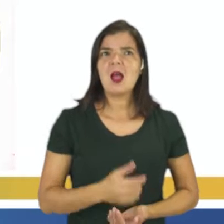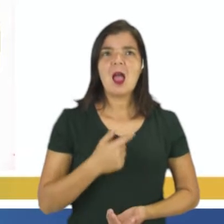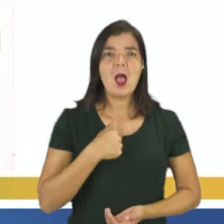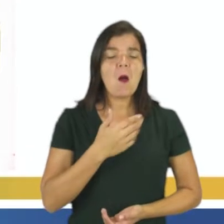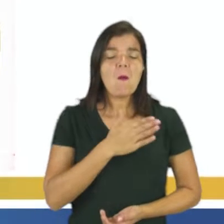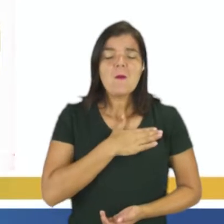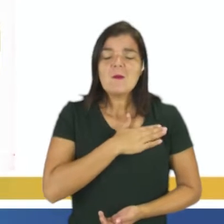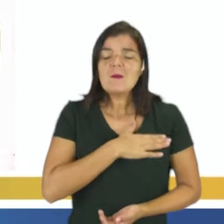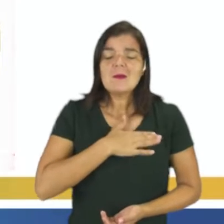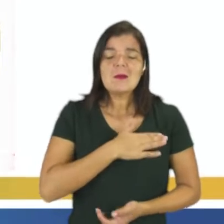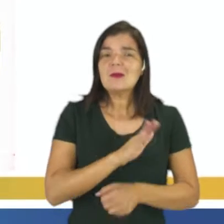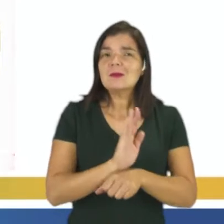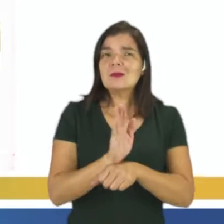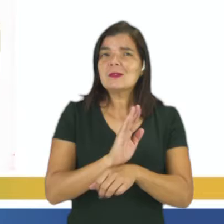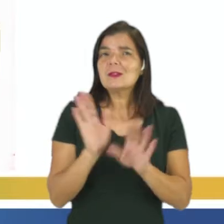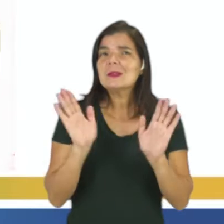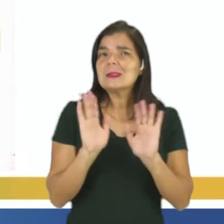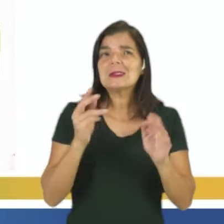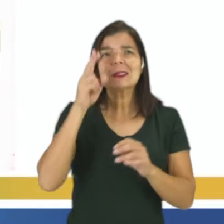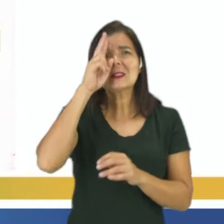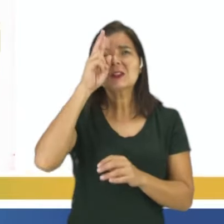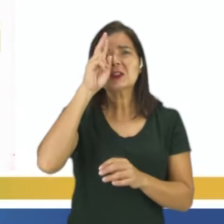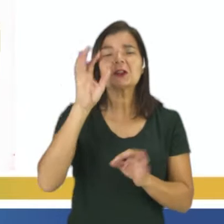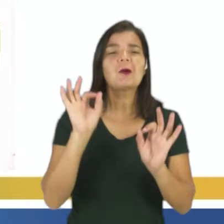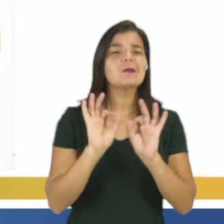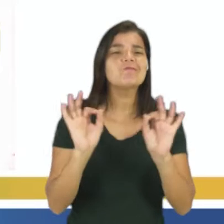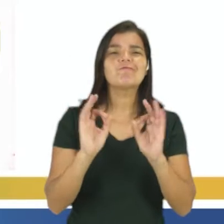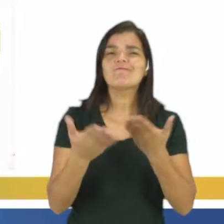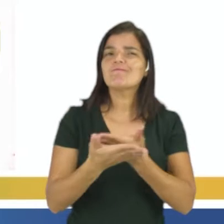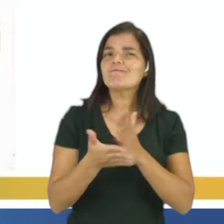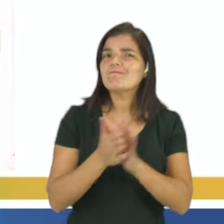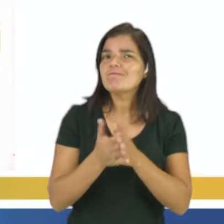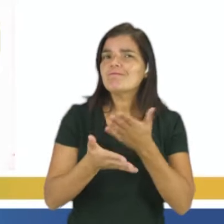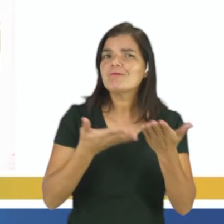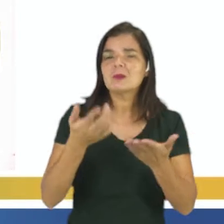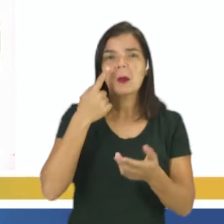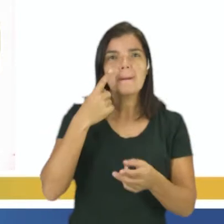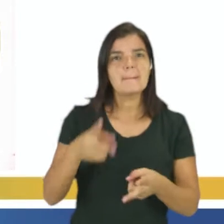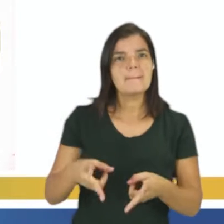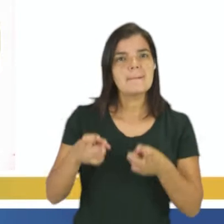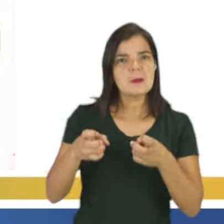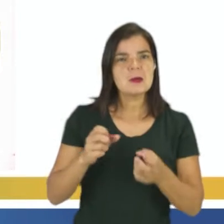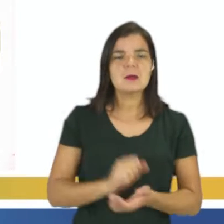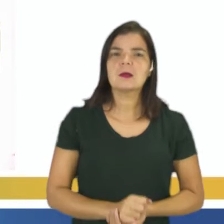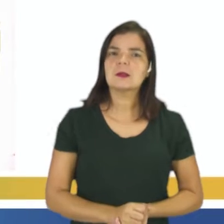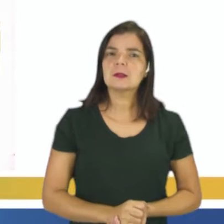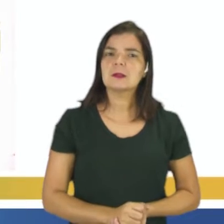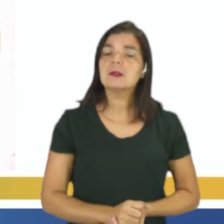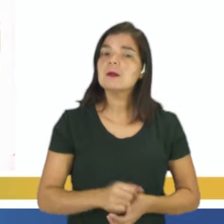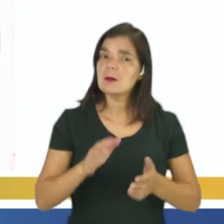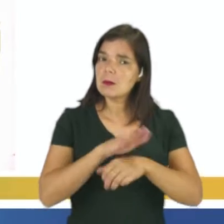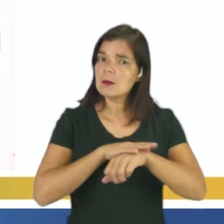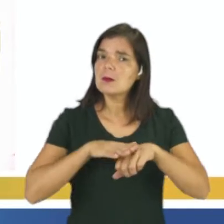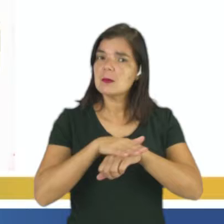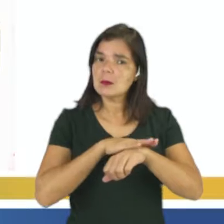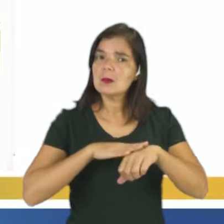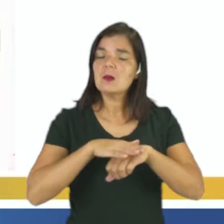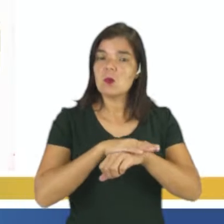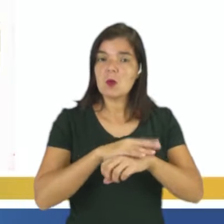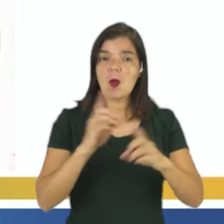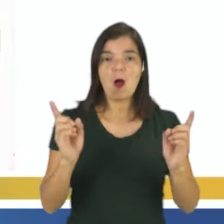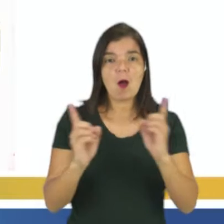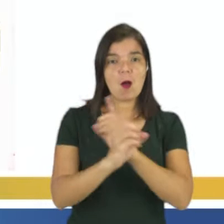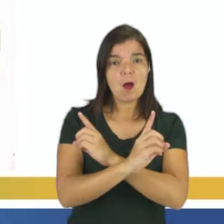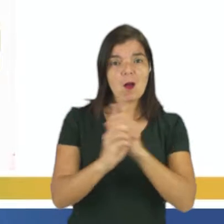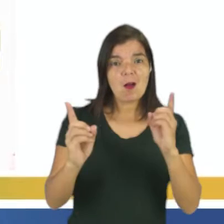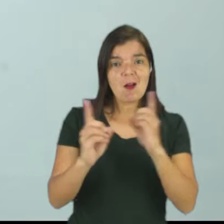filme favorito, que história maravilhosa, genial. Então percebam, nesse diálogo há uma